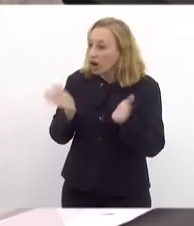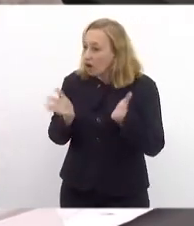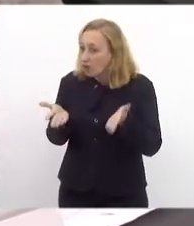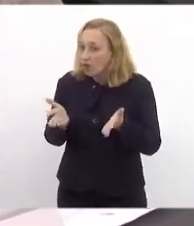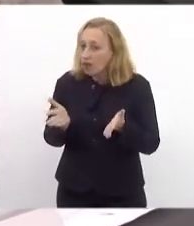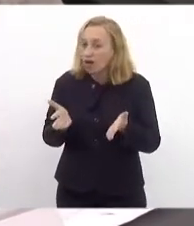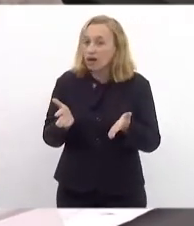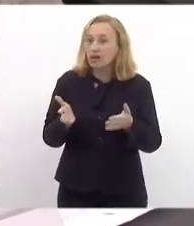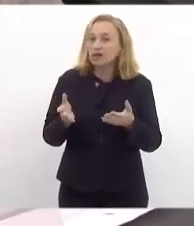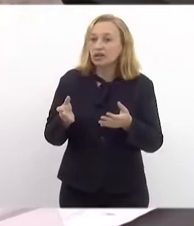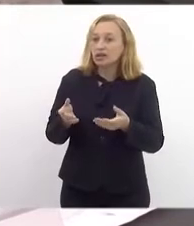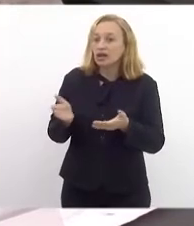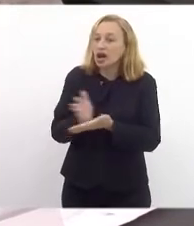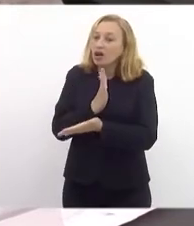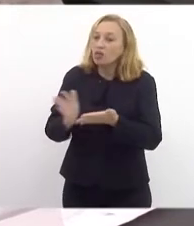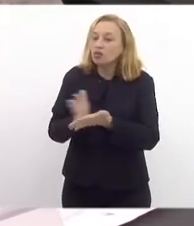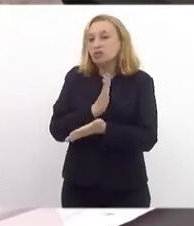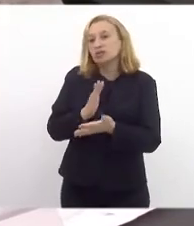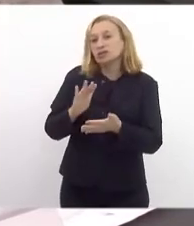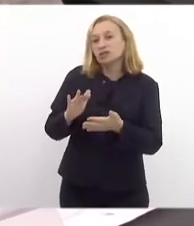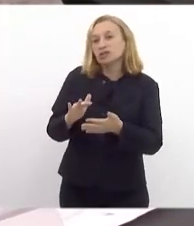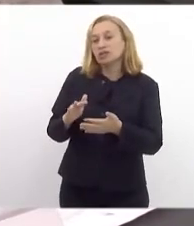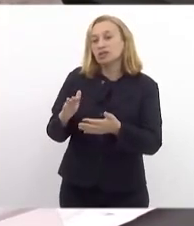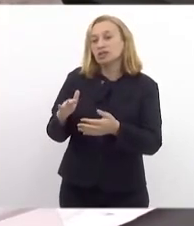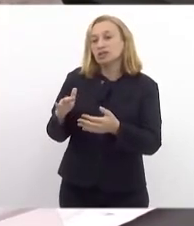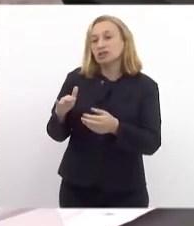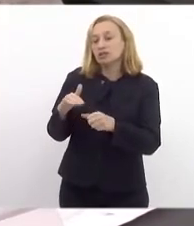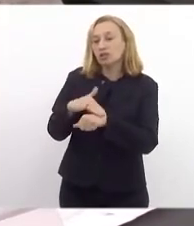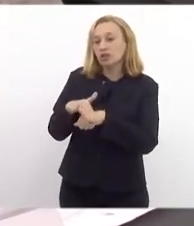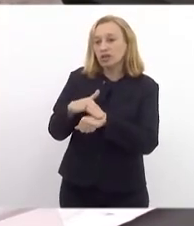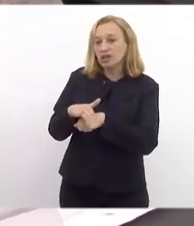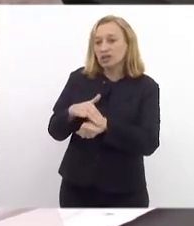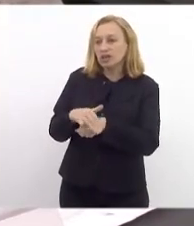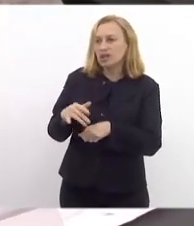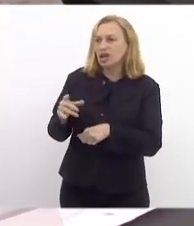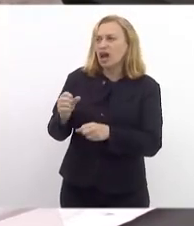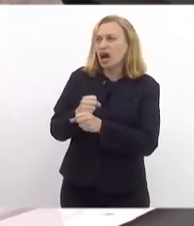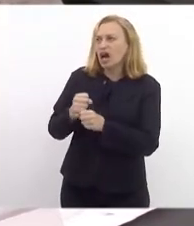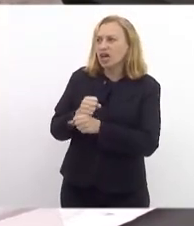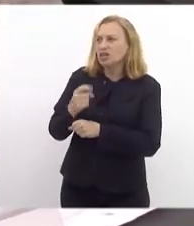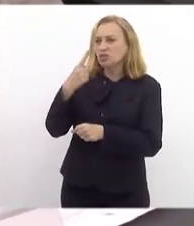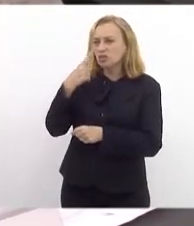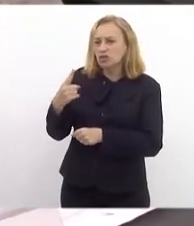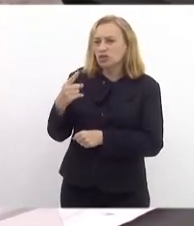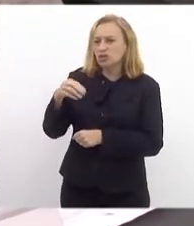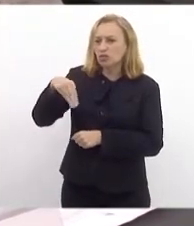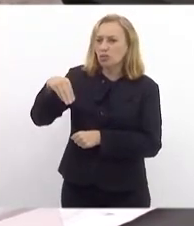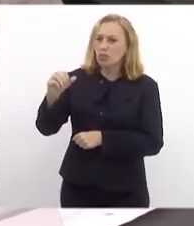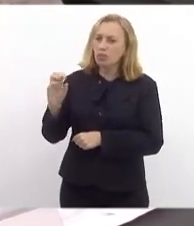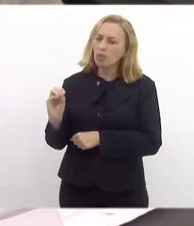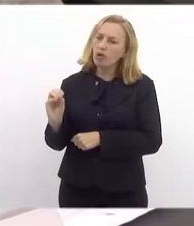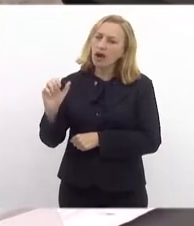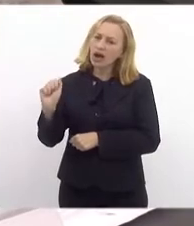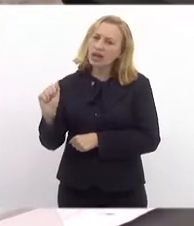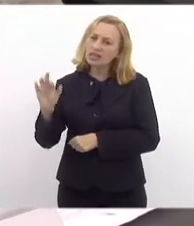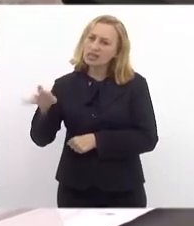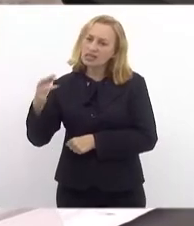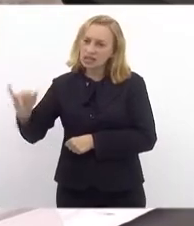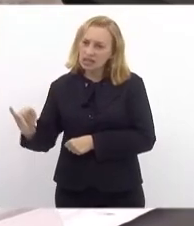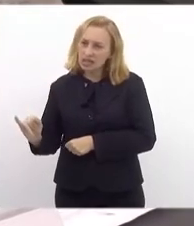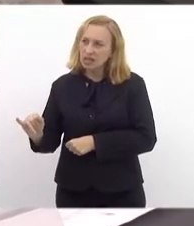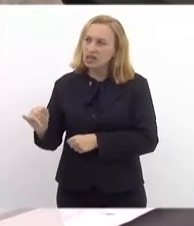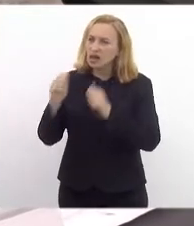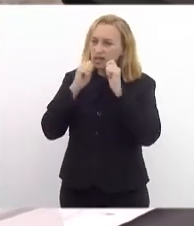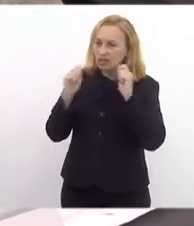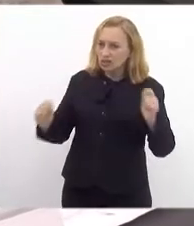agora falei trocamos mensagem algumas vezes as rever o Moacir eu não vejo há muito tempo Moacyr me deu a honra de ser